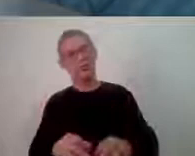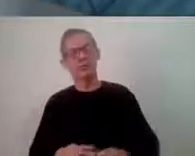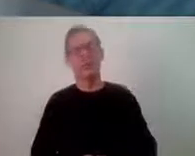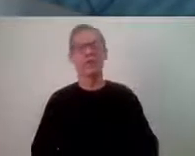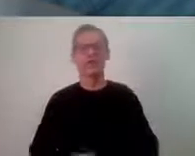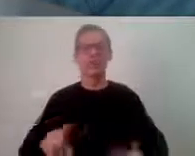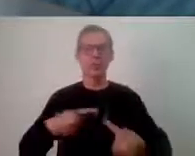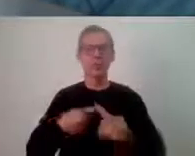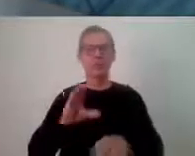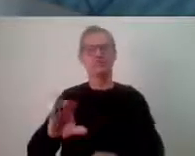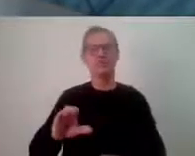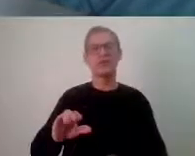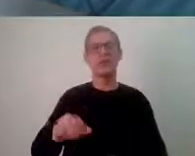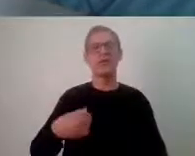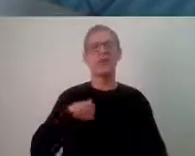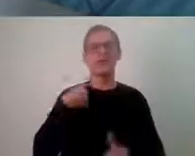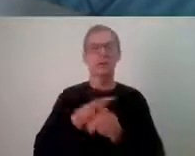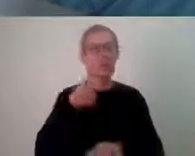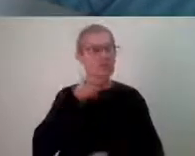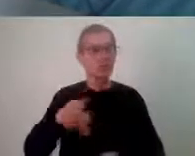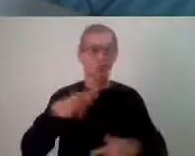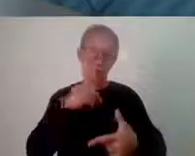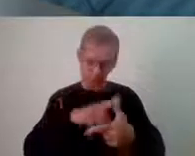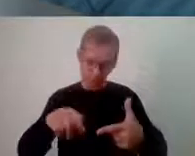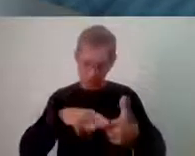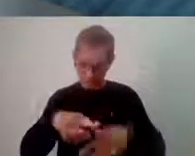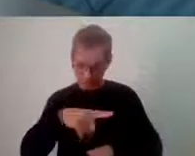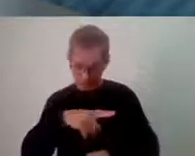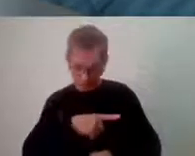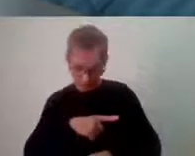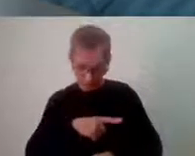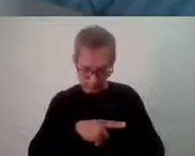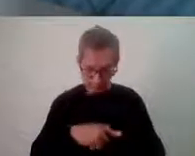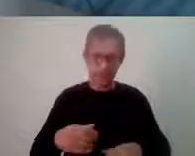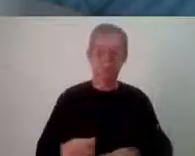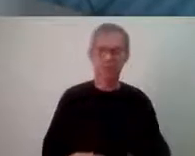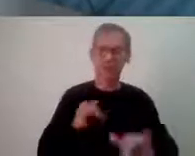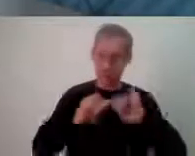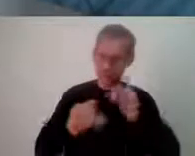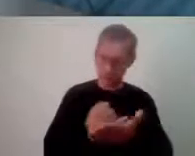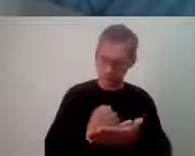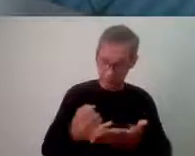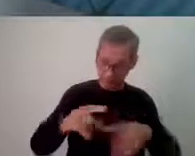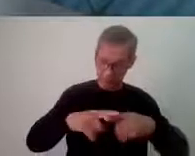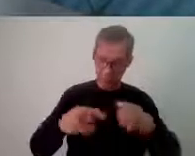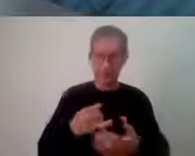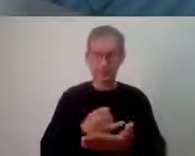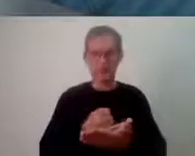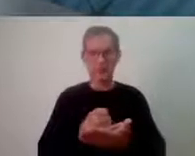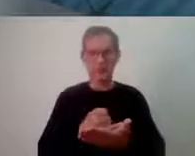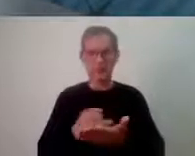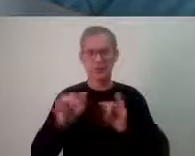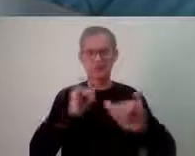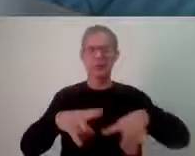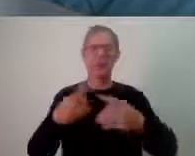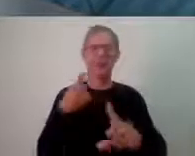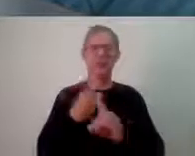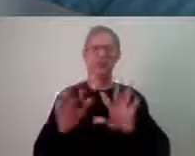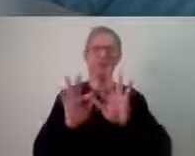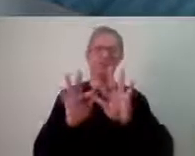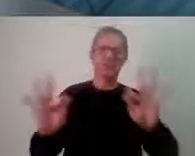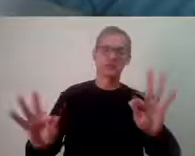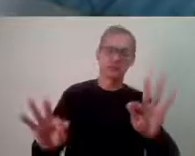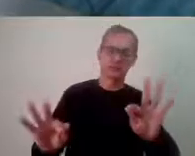C, professora. Como é que eu vou achar ele? O problema vai ter te dado uma condição inicial. Dada essa condição inicial, você vai achar a função